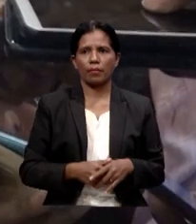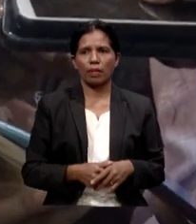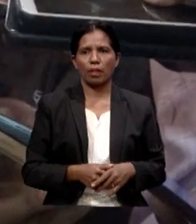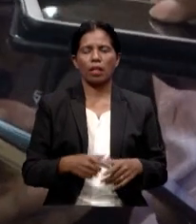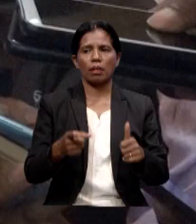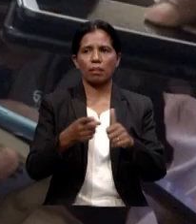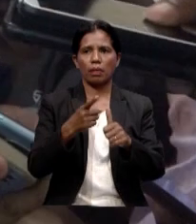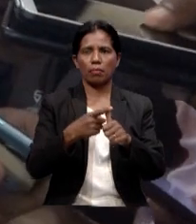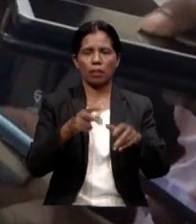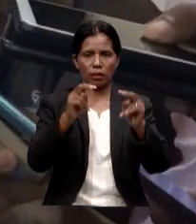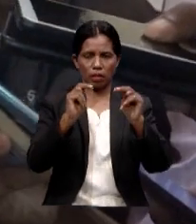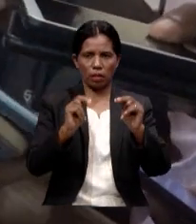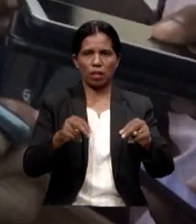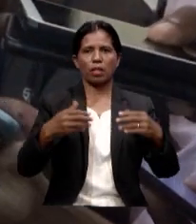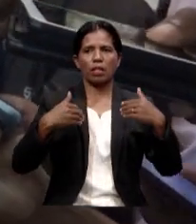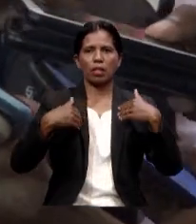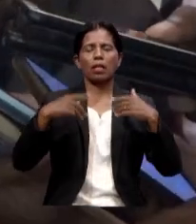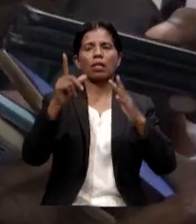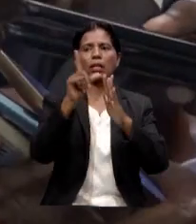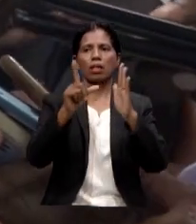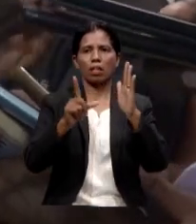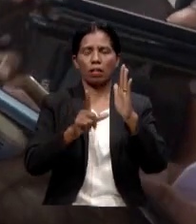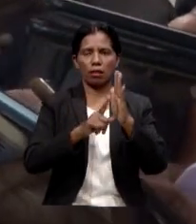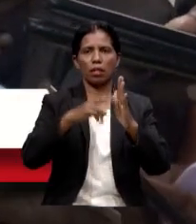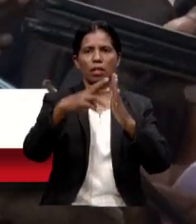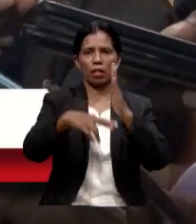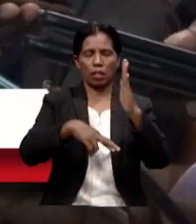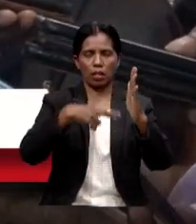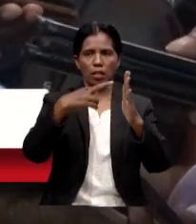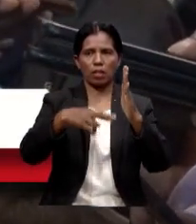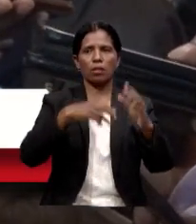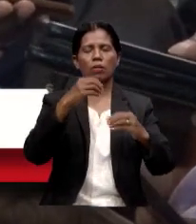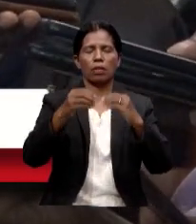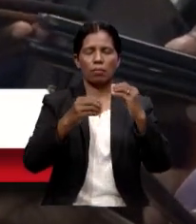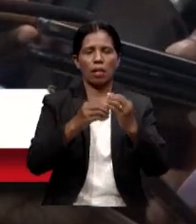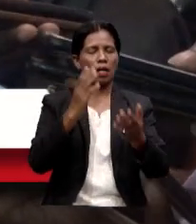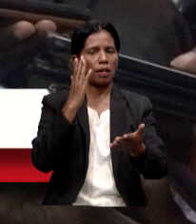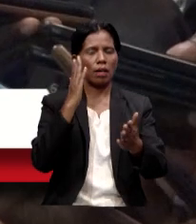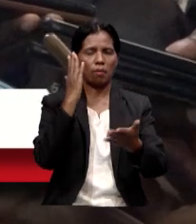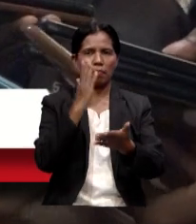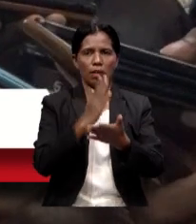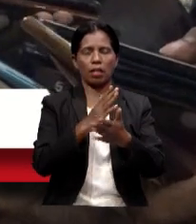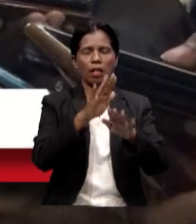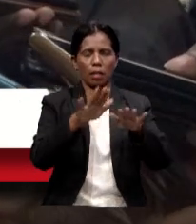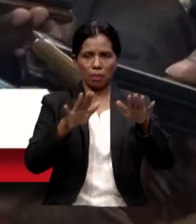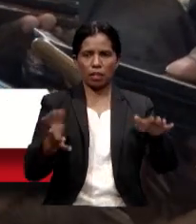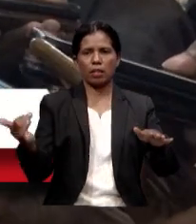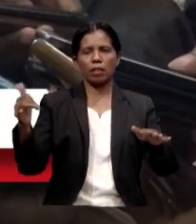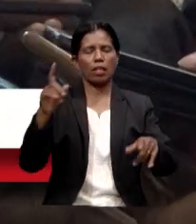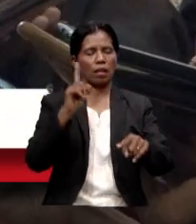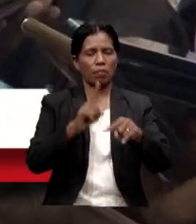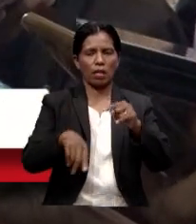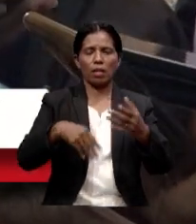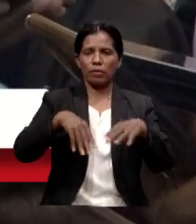Primeiro, maka tenge iha lei ruma, ne bem que regula com a bando. La barixira fansa, o